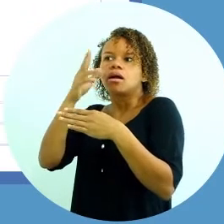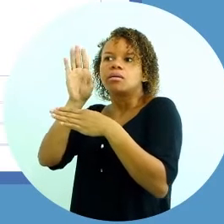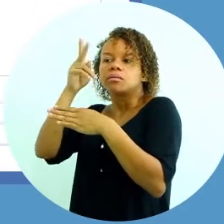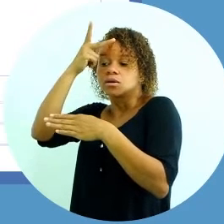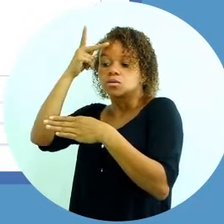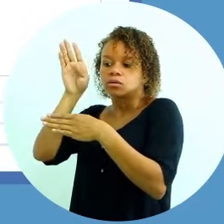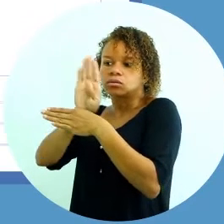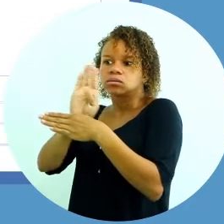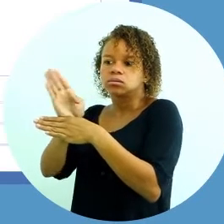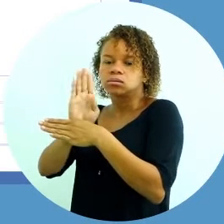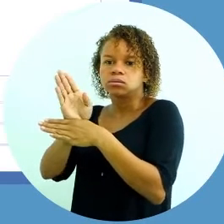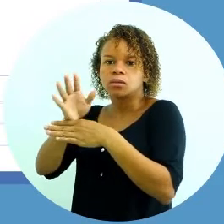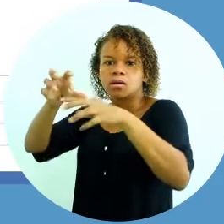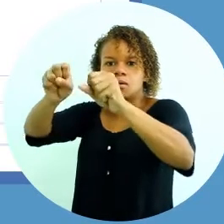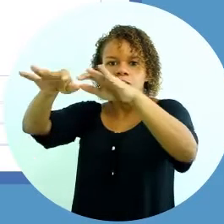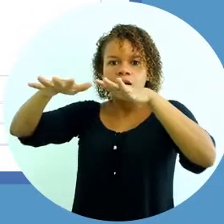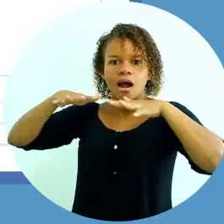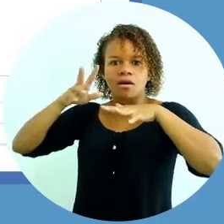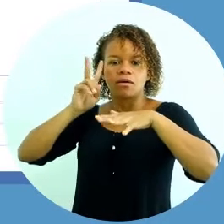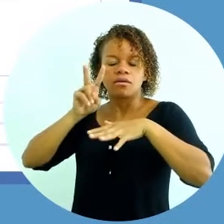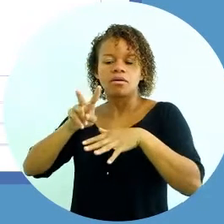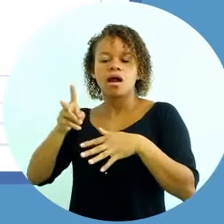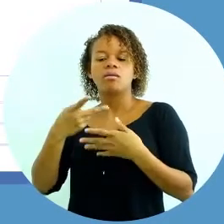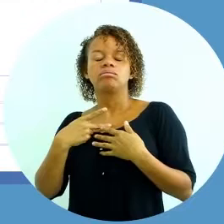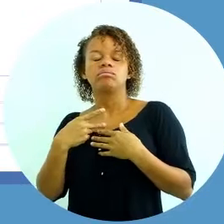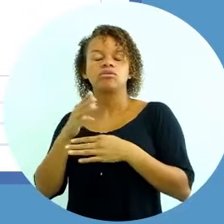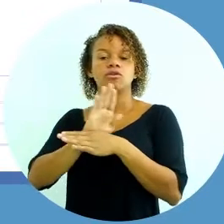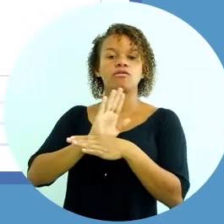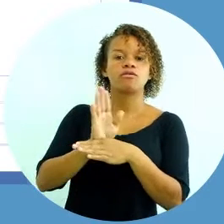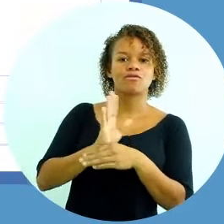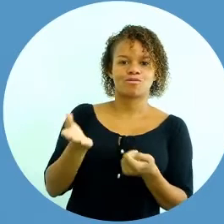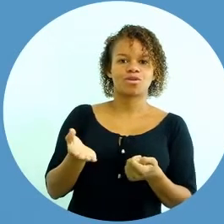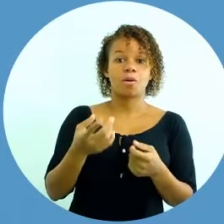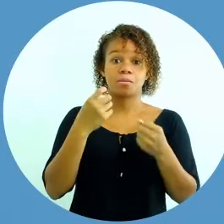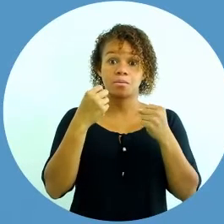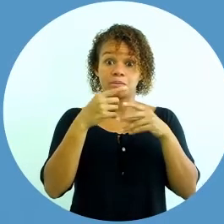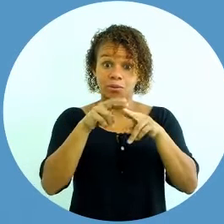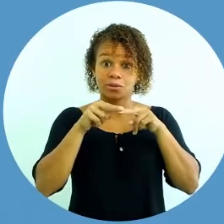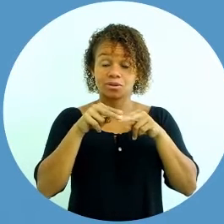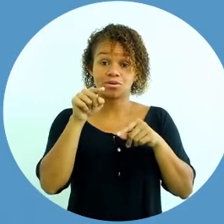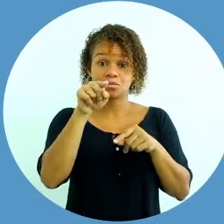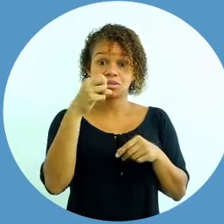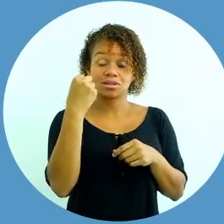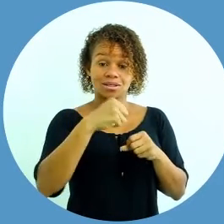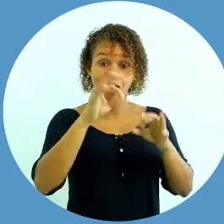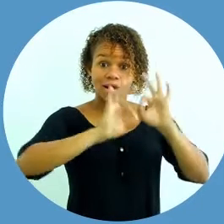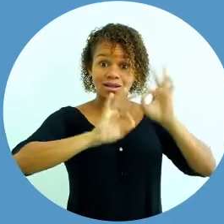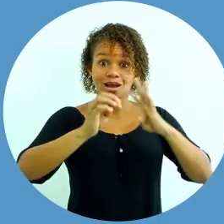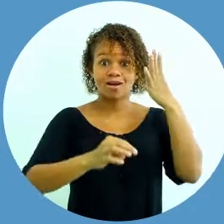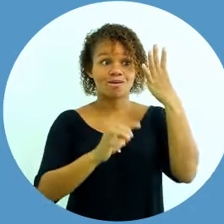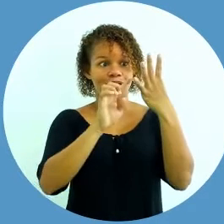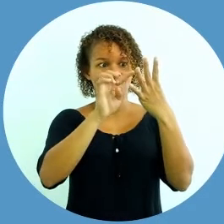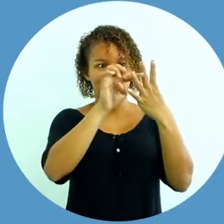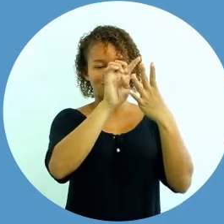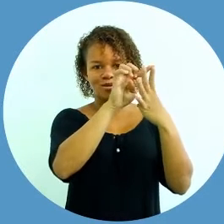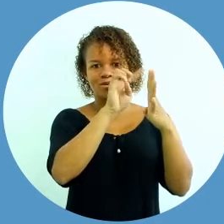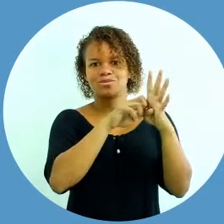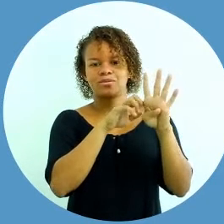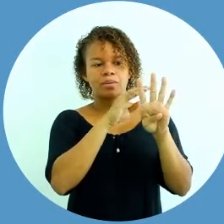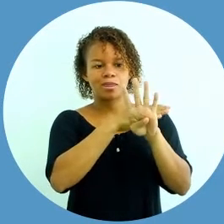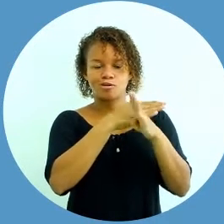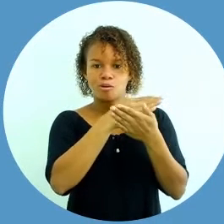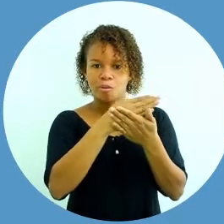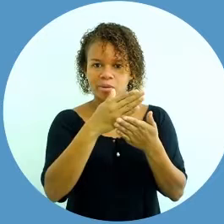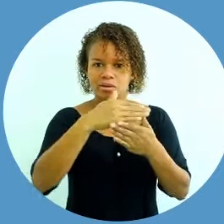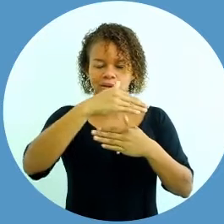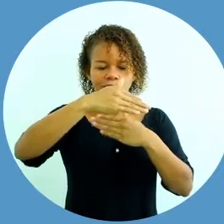para quem vai assistir o teu vídeo. Além disso, você precisa definir o argumento, que é a fase intermediária